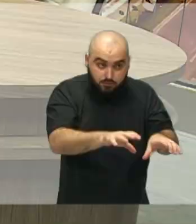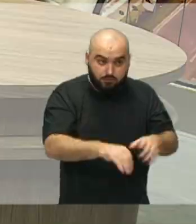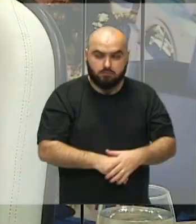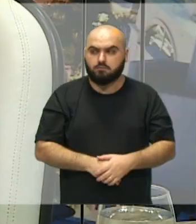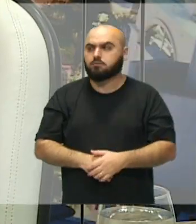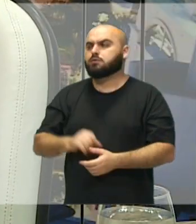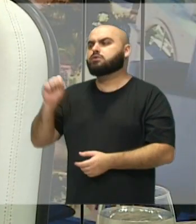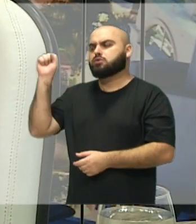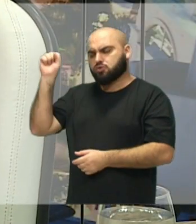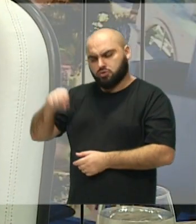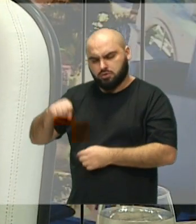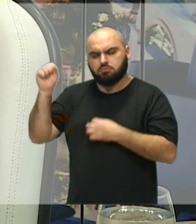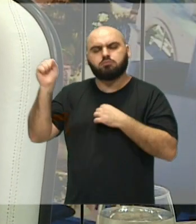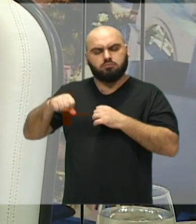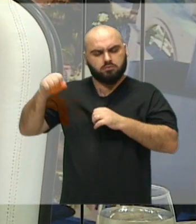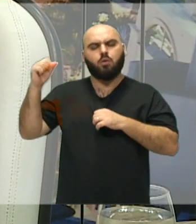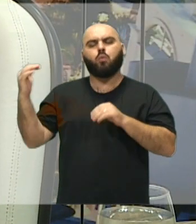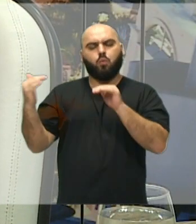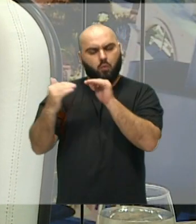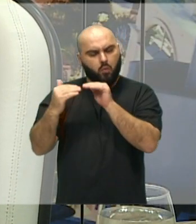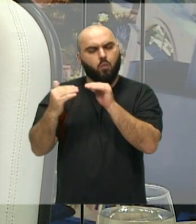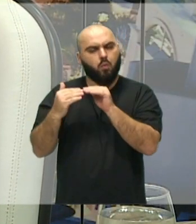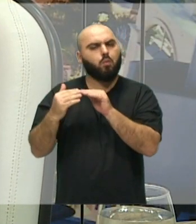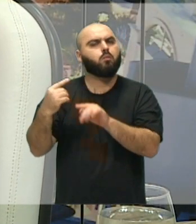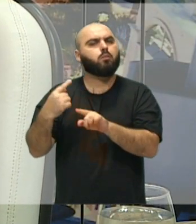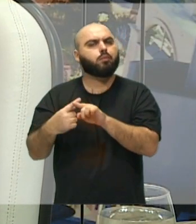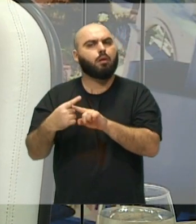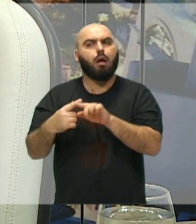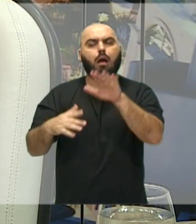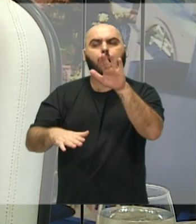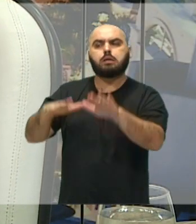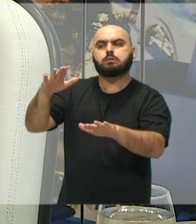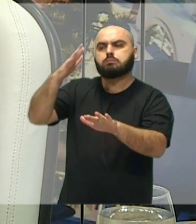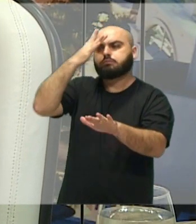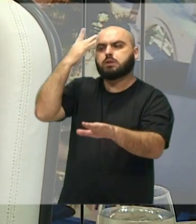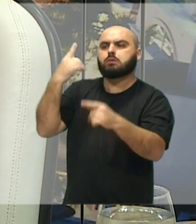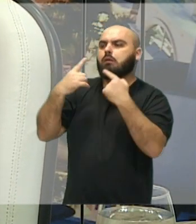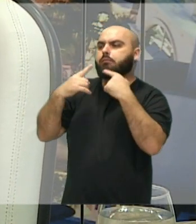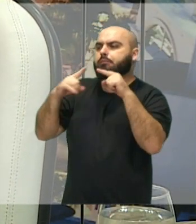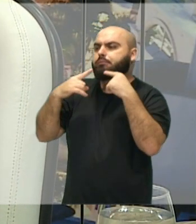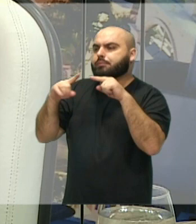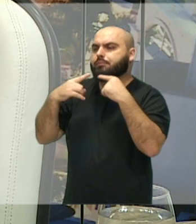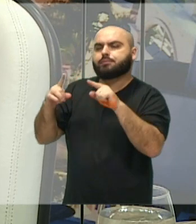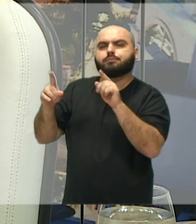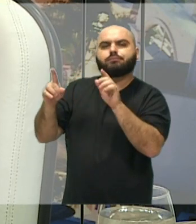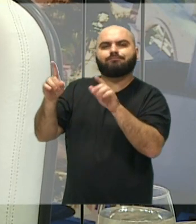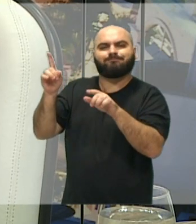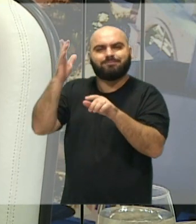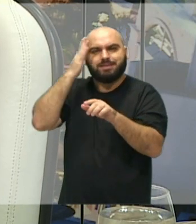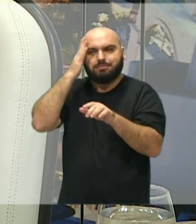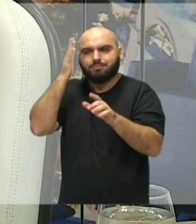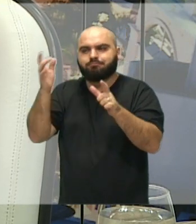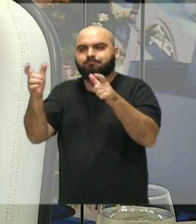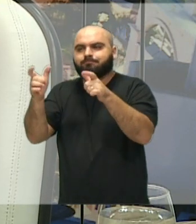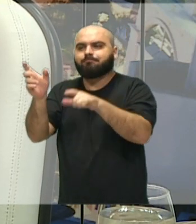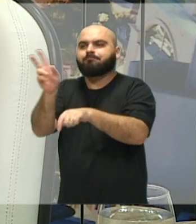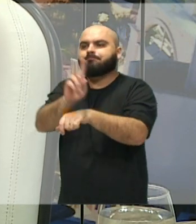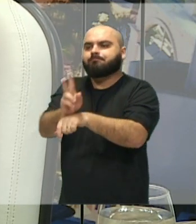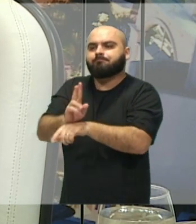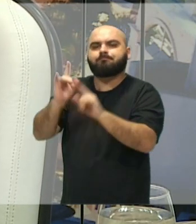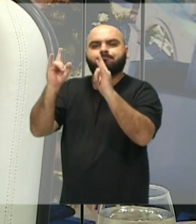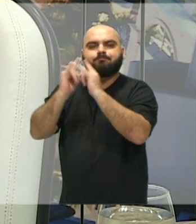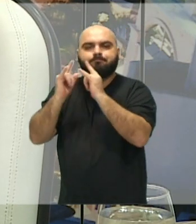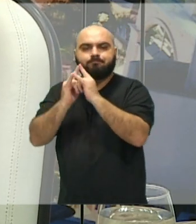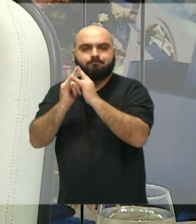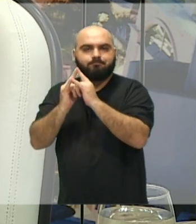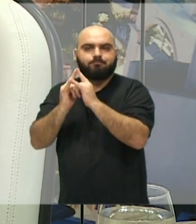que esse é o caminho, porque às vezes eu vejo muita queixa com relação aos órgãos fiscalizadores, aos órgãos ambientais, mas a